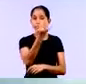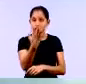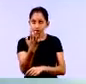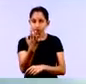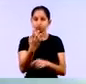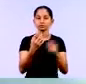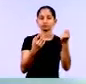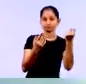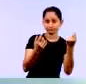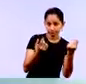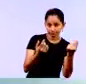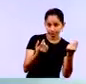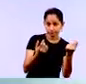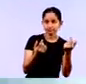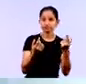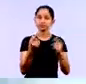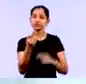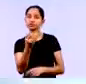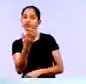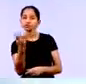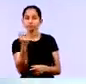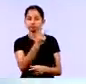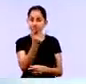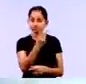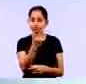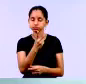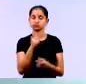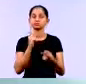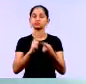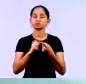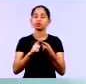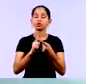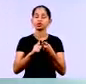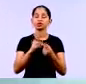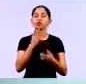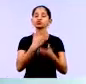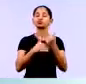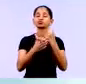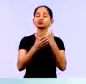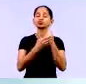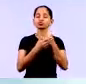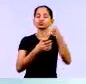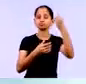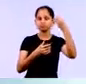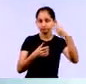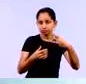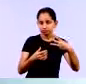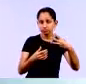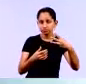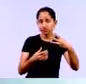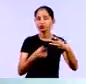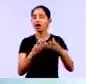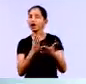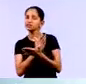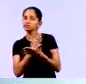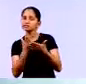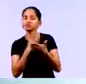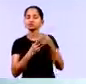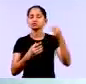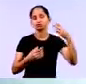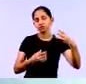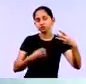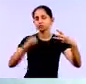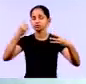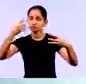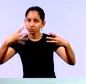e custo. Porque nós vamos ver todas essas 3 peças, ou 4, como queira, porque tem